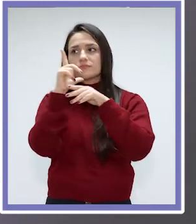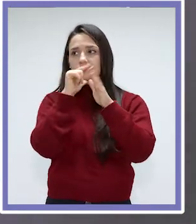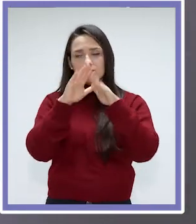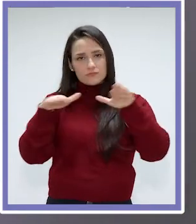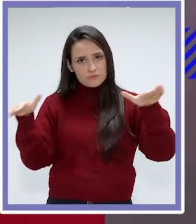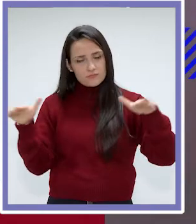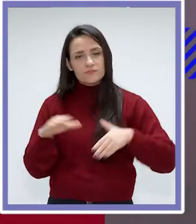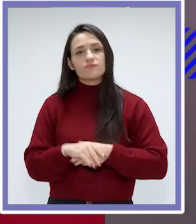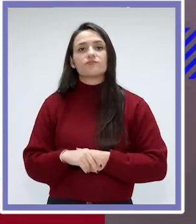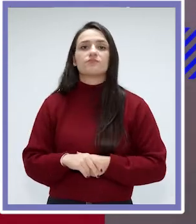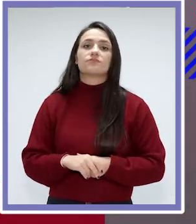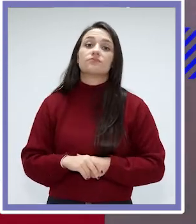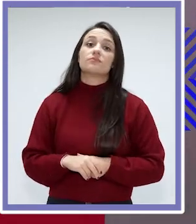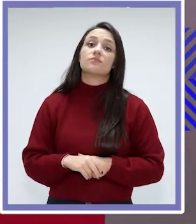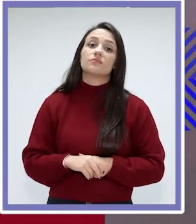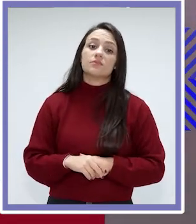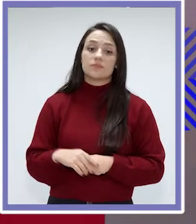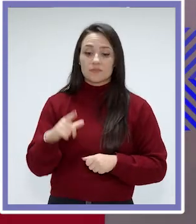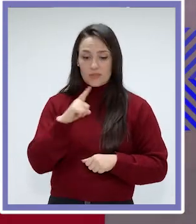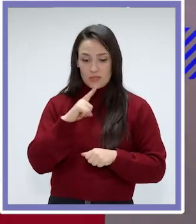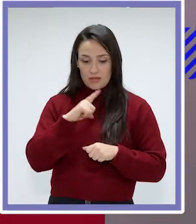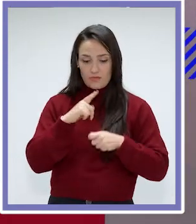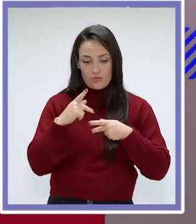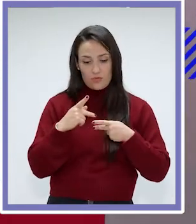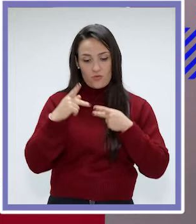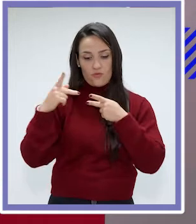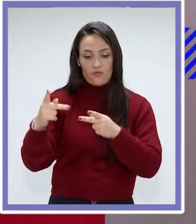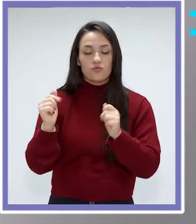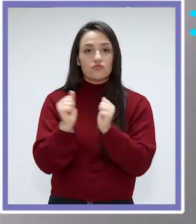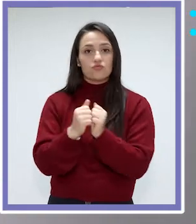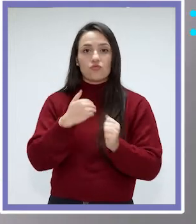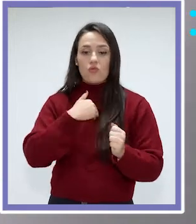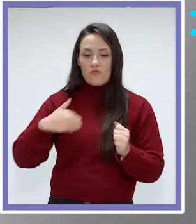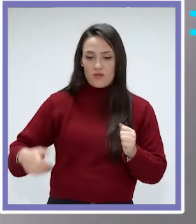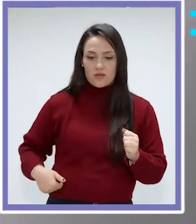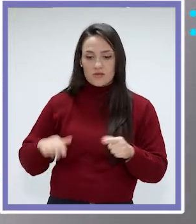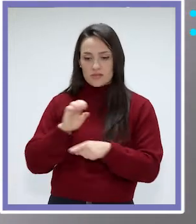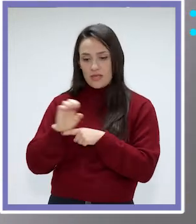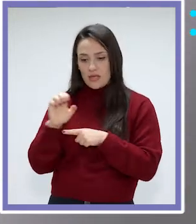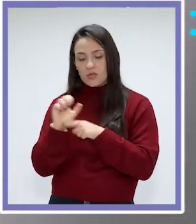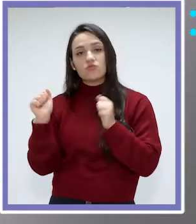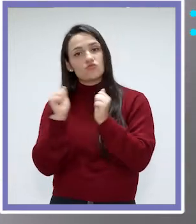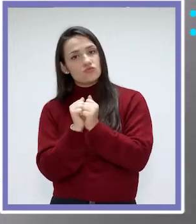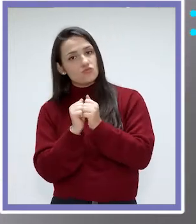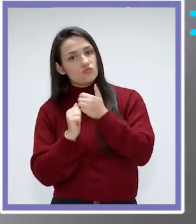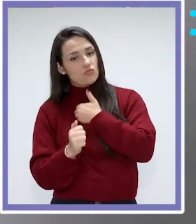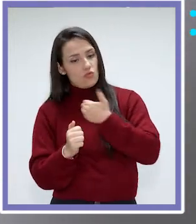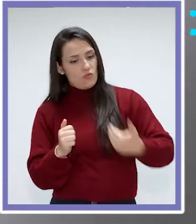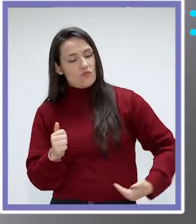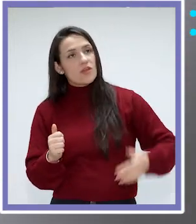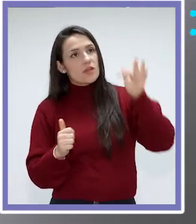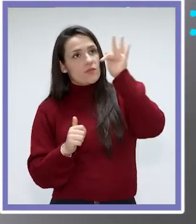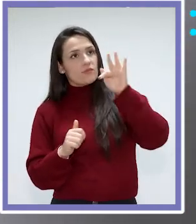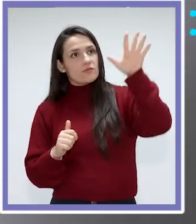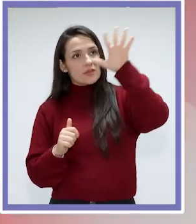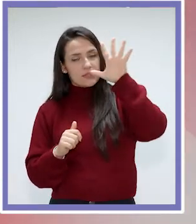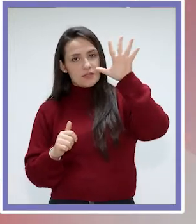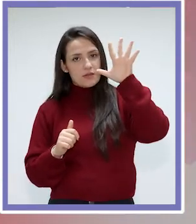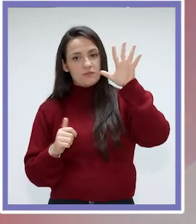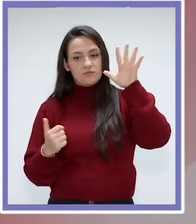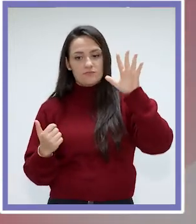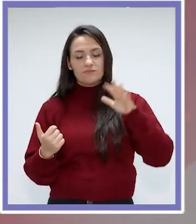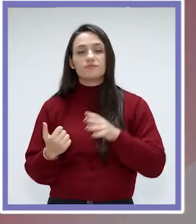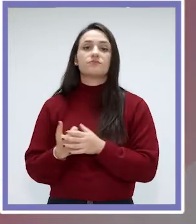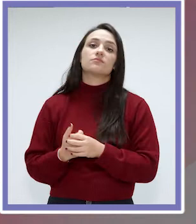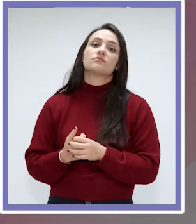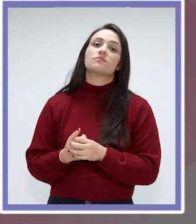entramos nessa... Esse foi um convite, né, do governo do Estado, né, junto com o governo federal, de ter, como eles